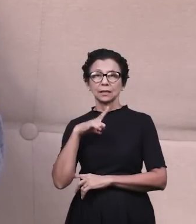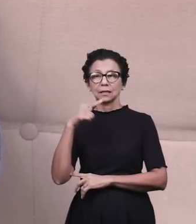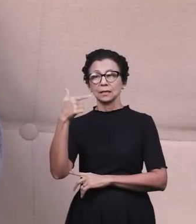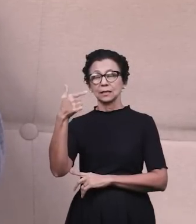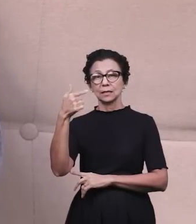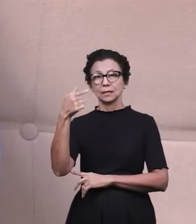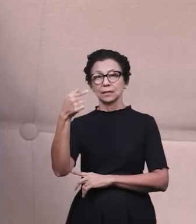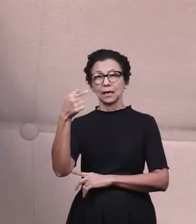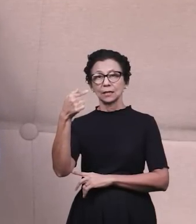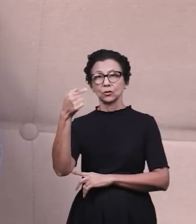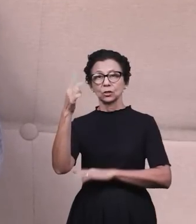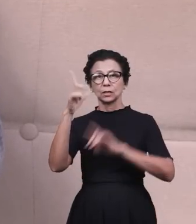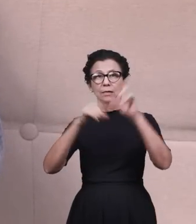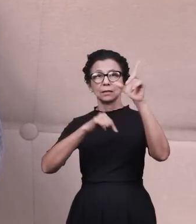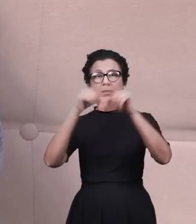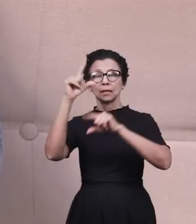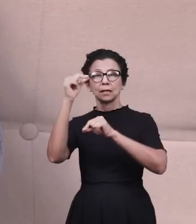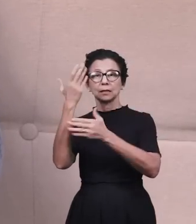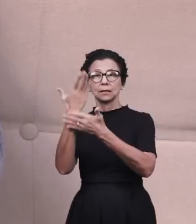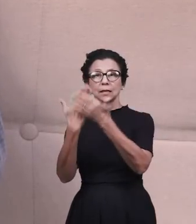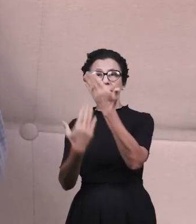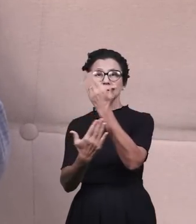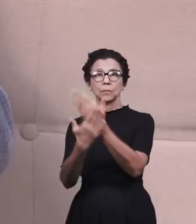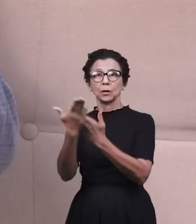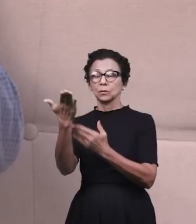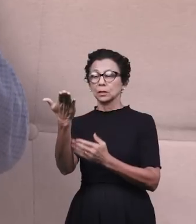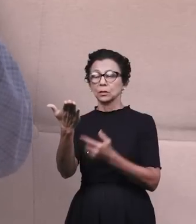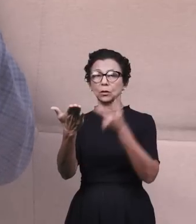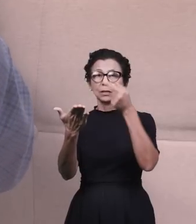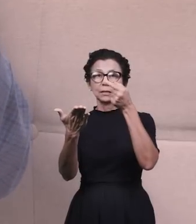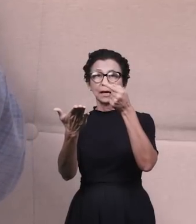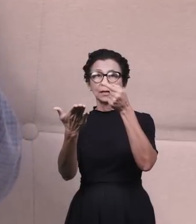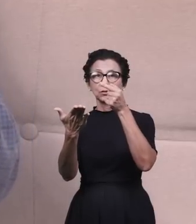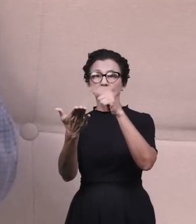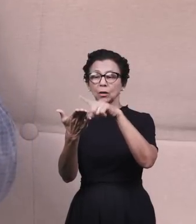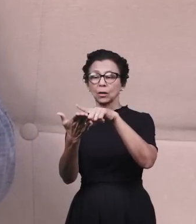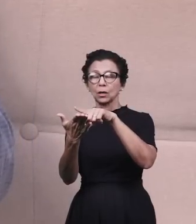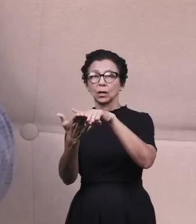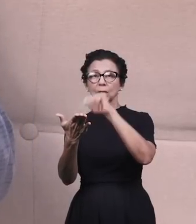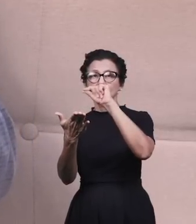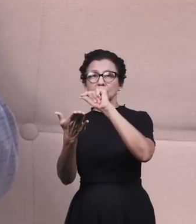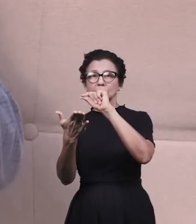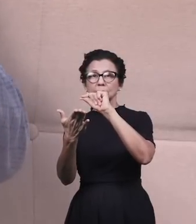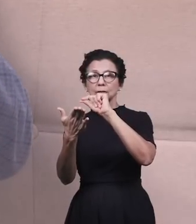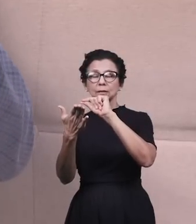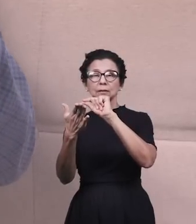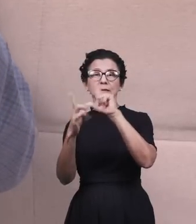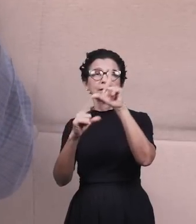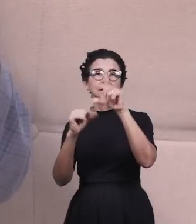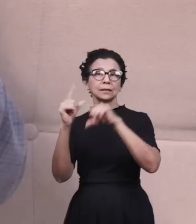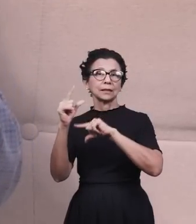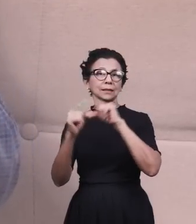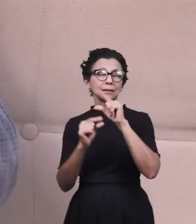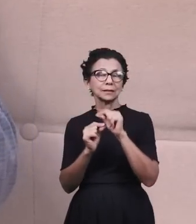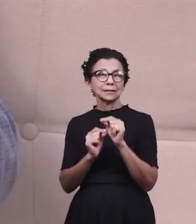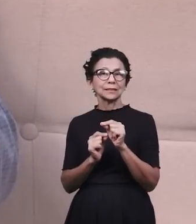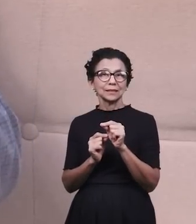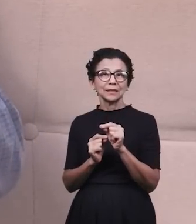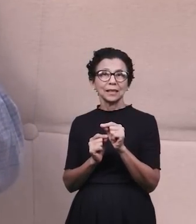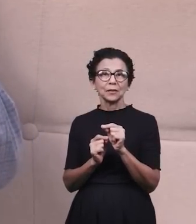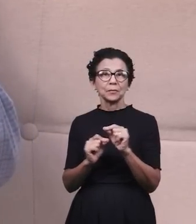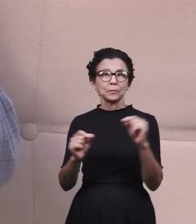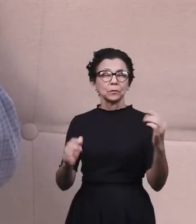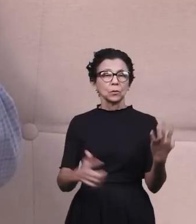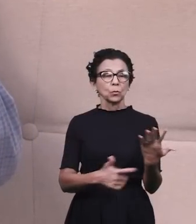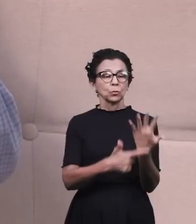7 castiçais de ouro. Então ele tem o domínio completo, né, de toda a revelação.